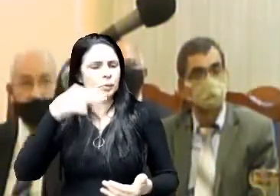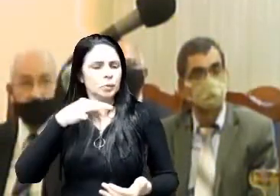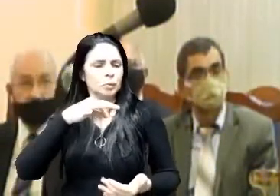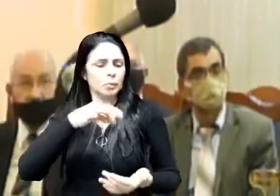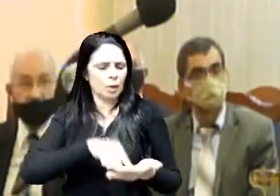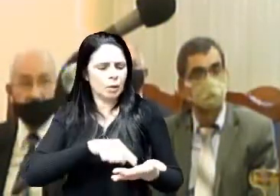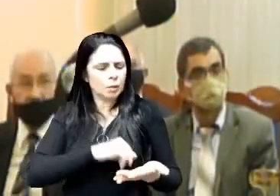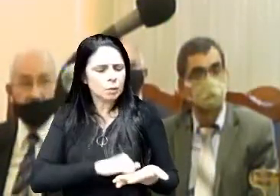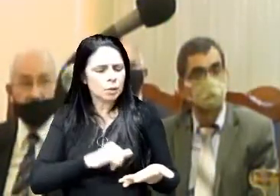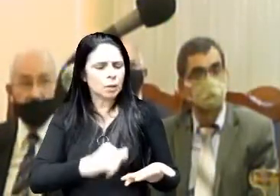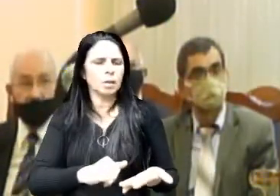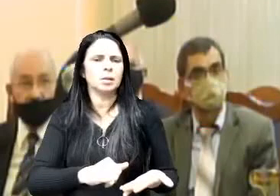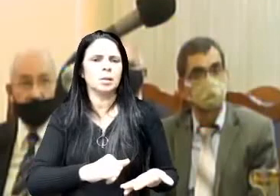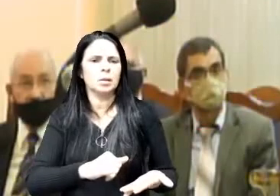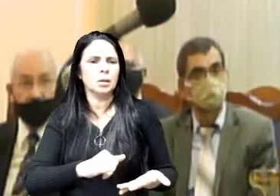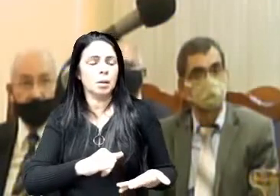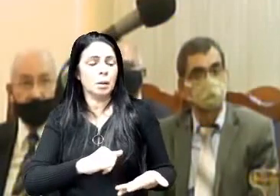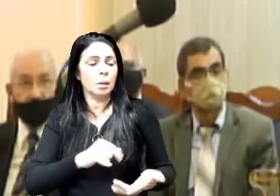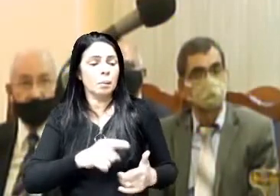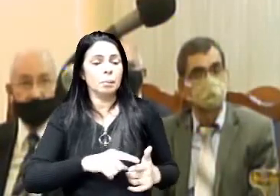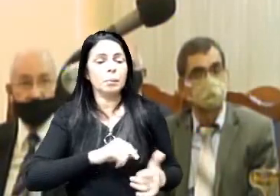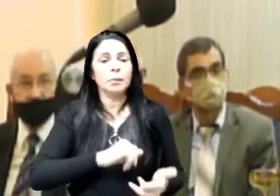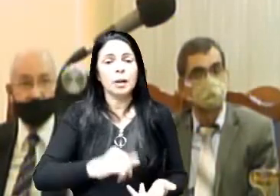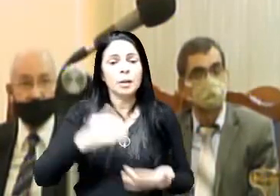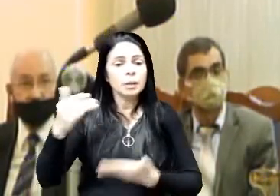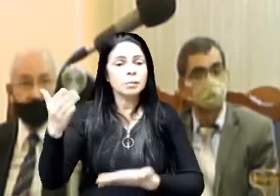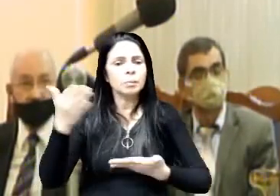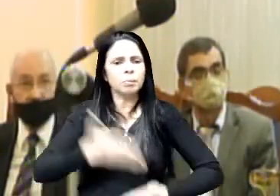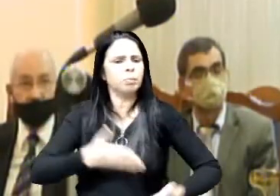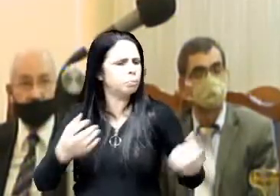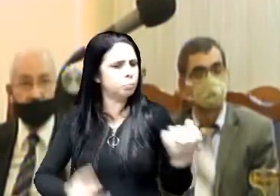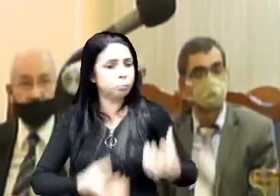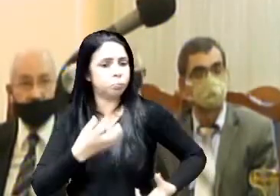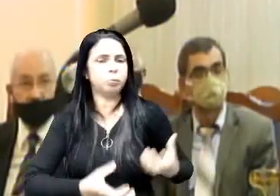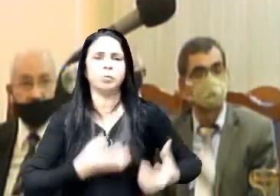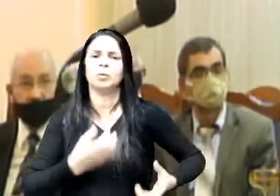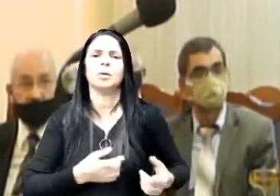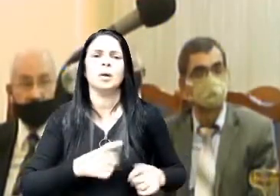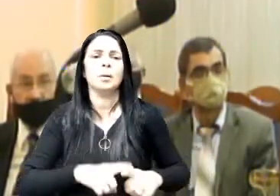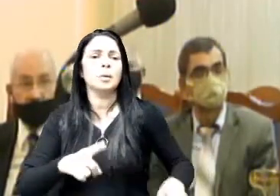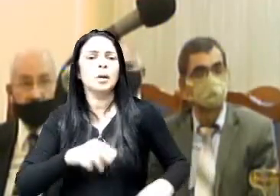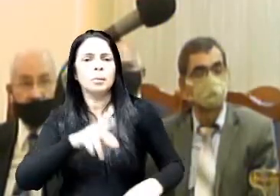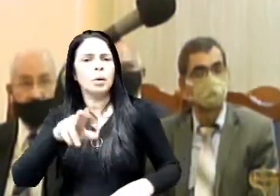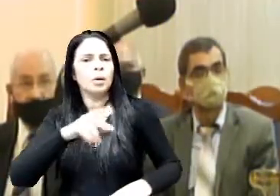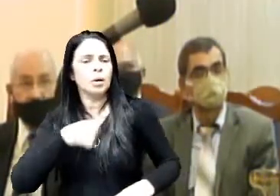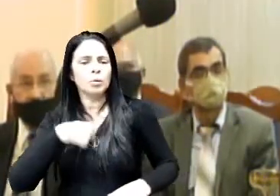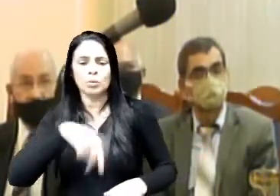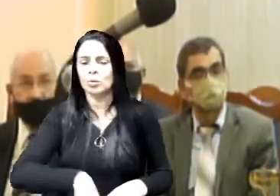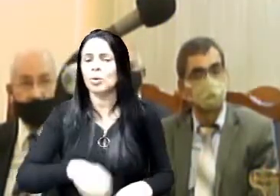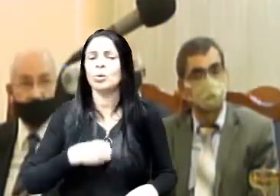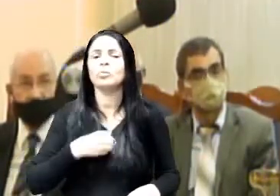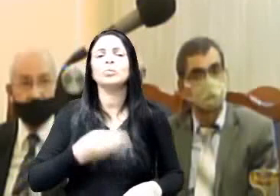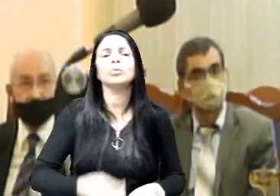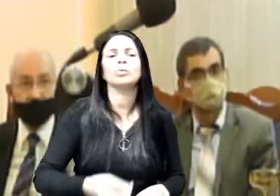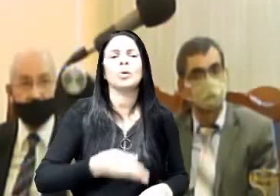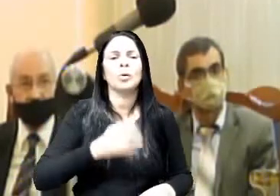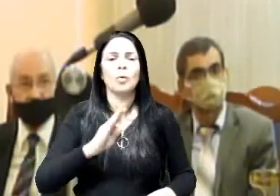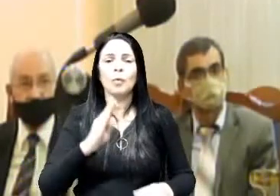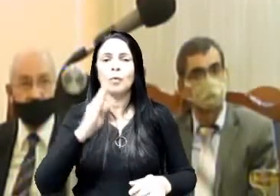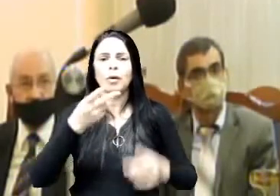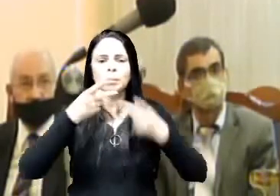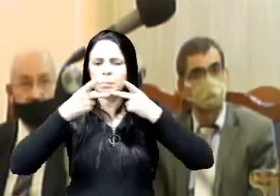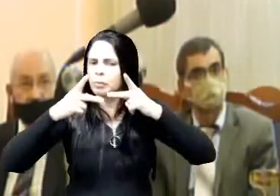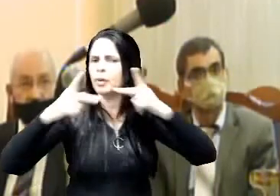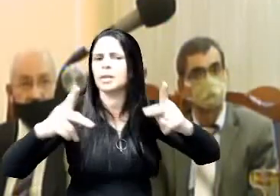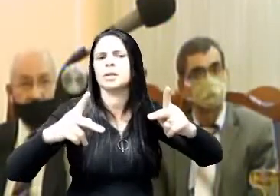carta. Para falar de ardentes provas. Porque, irmãos, eu não sou um falso profeta para chegar aqui e dizer para vocês que daqui